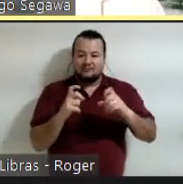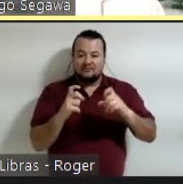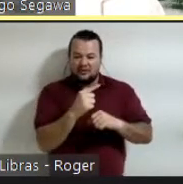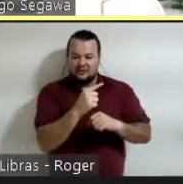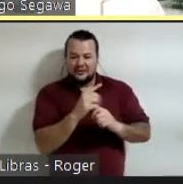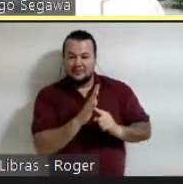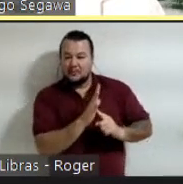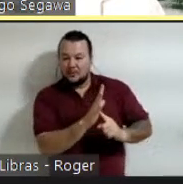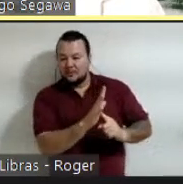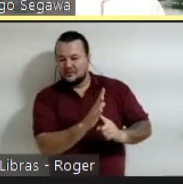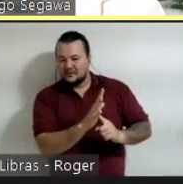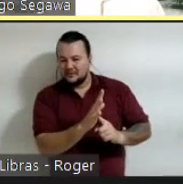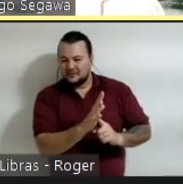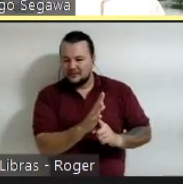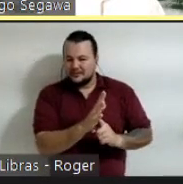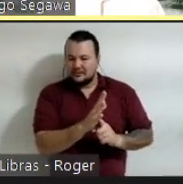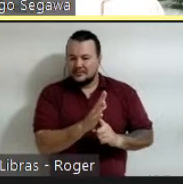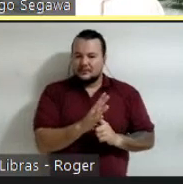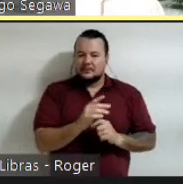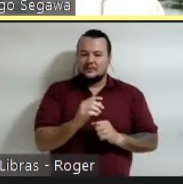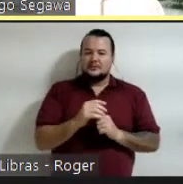o registro do